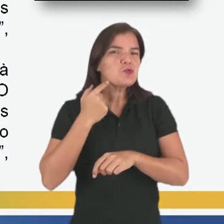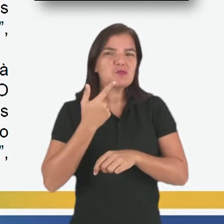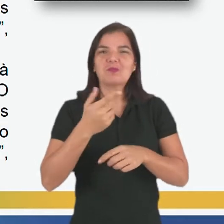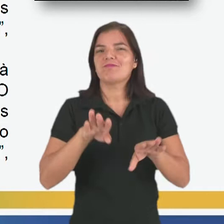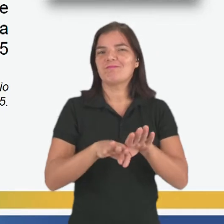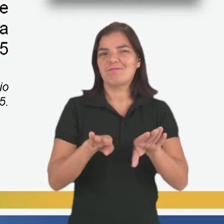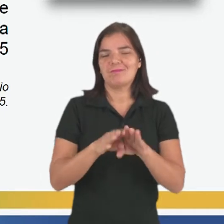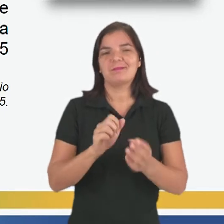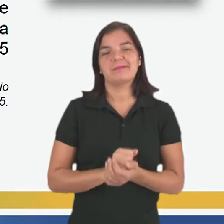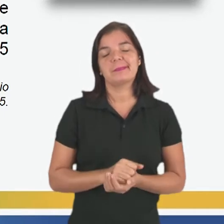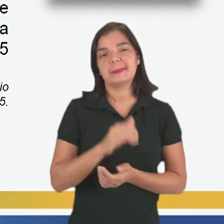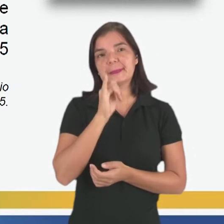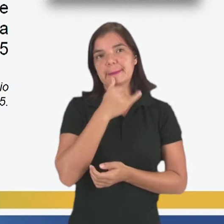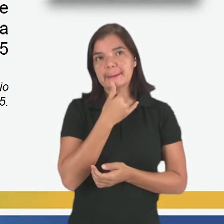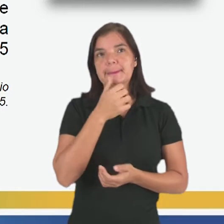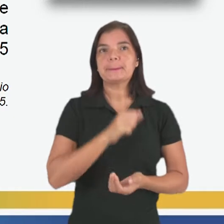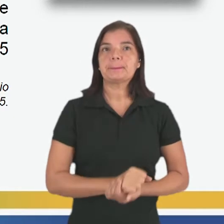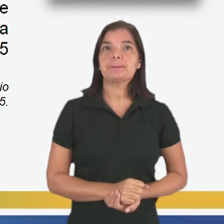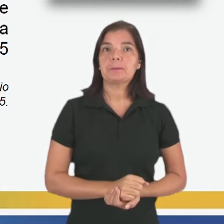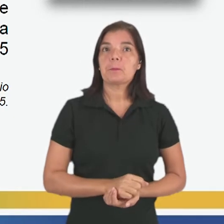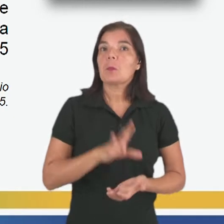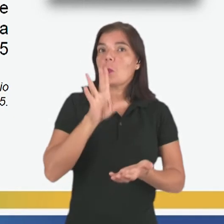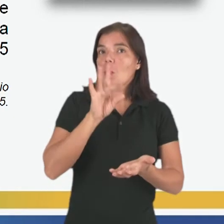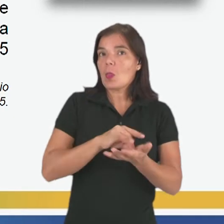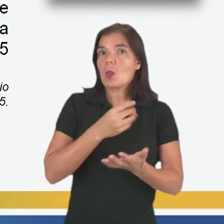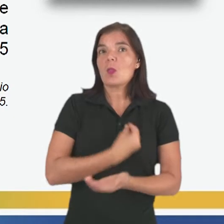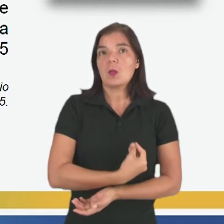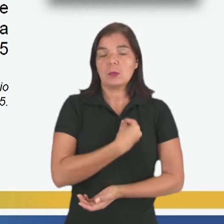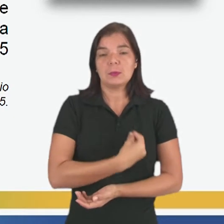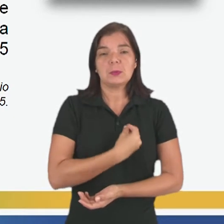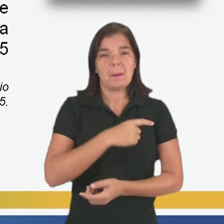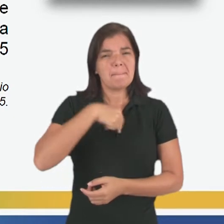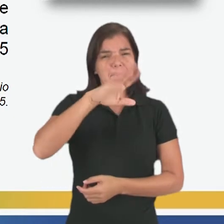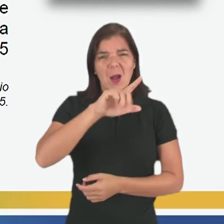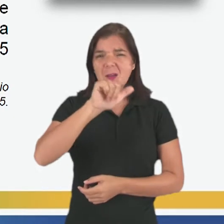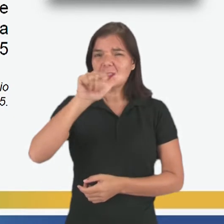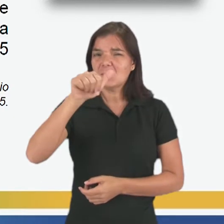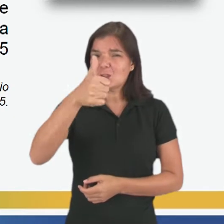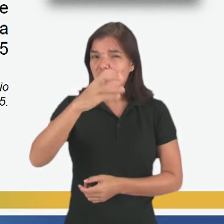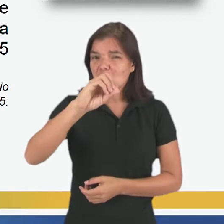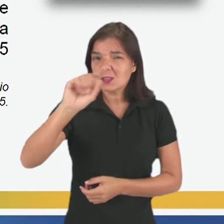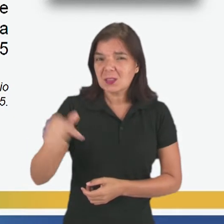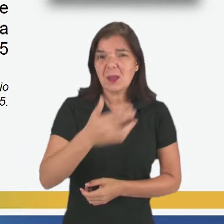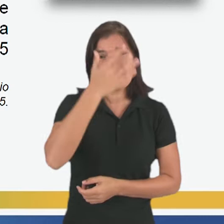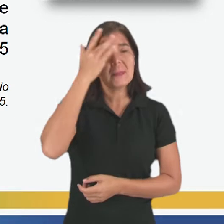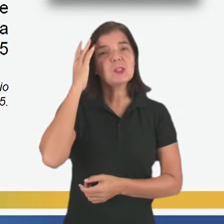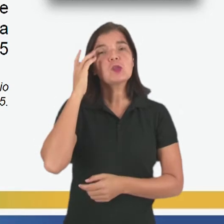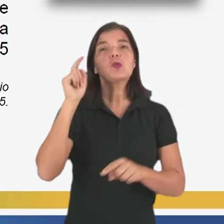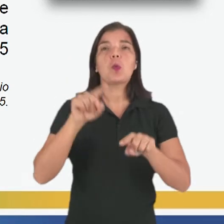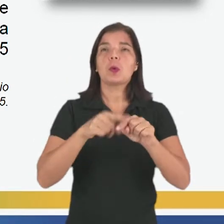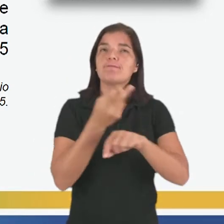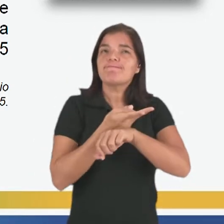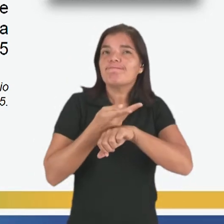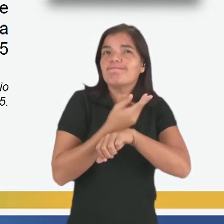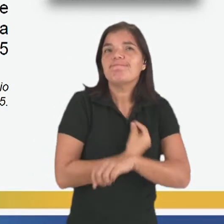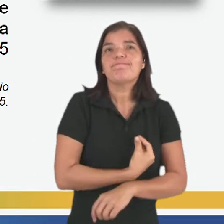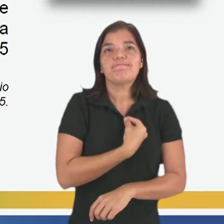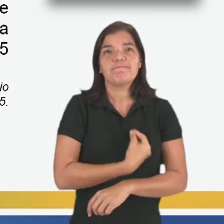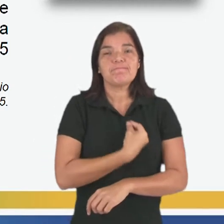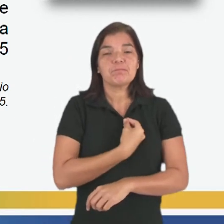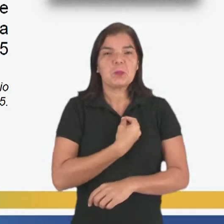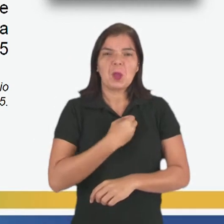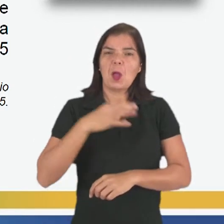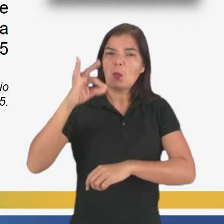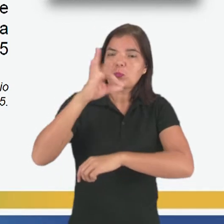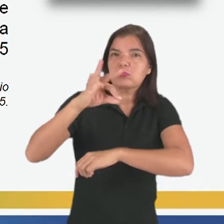toda. Lamenta. A realidade das mais de 100 pessoas que diariamente buscam a sobrevivência